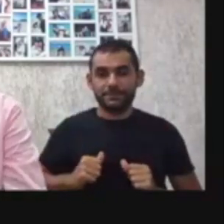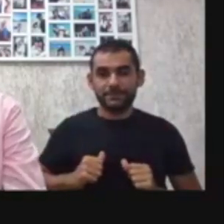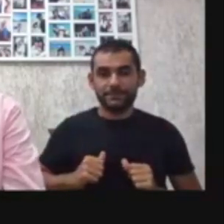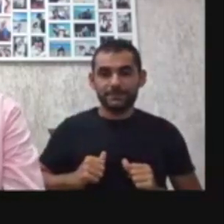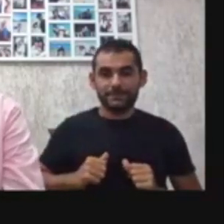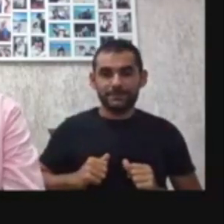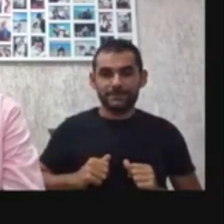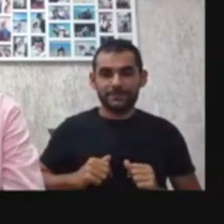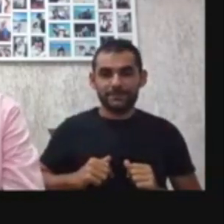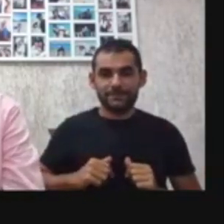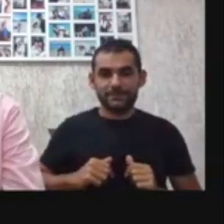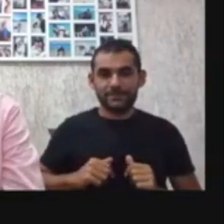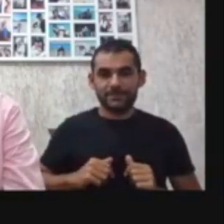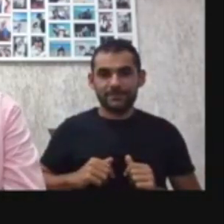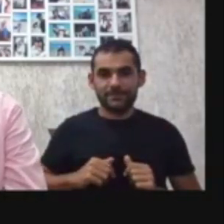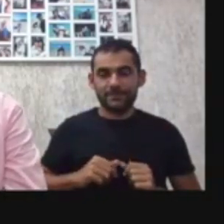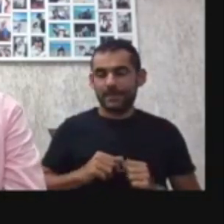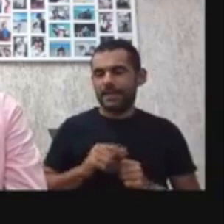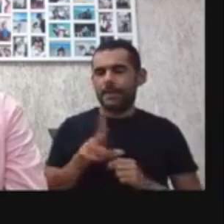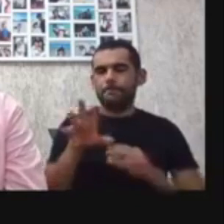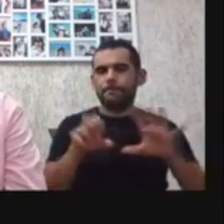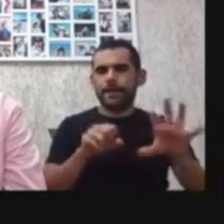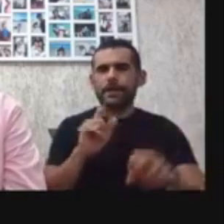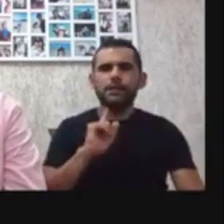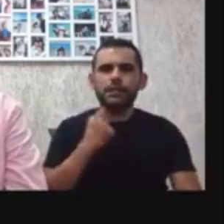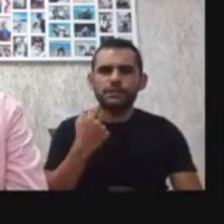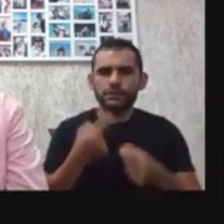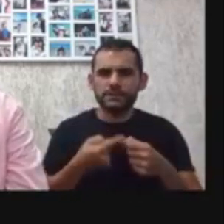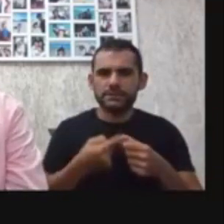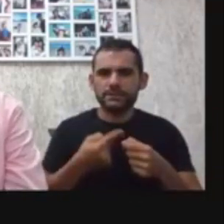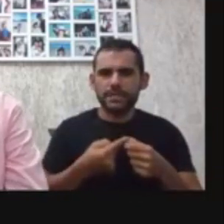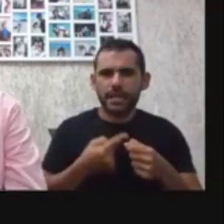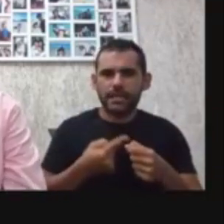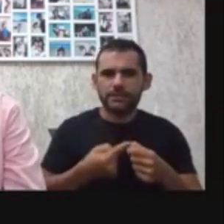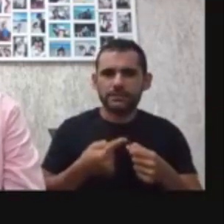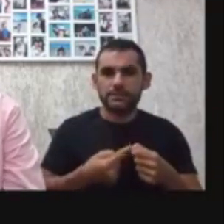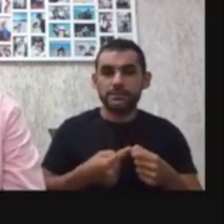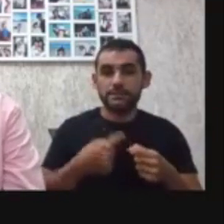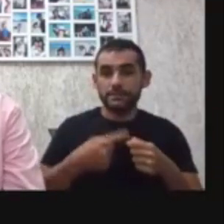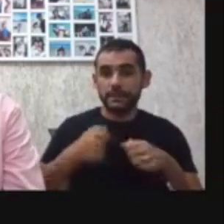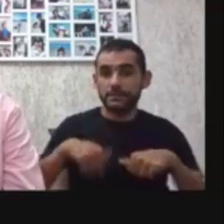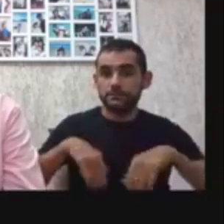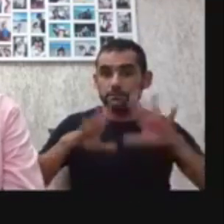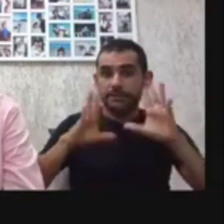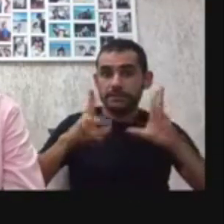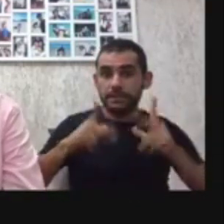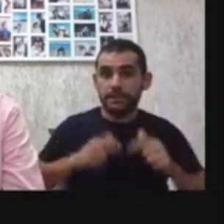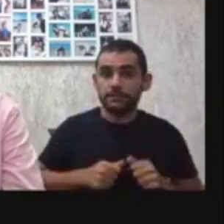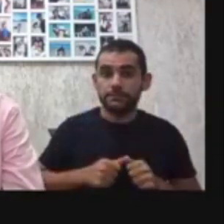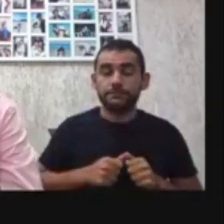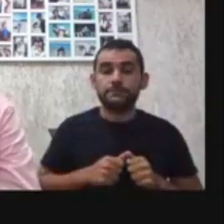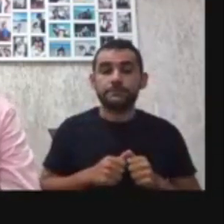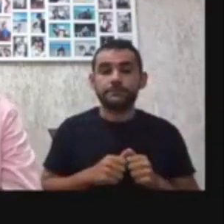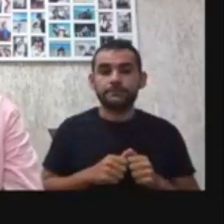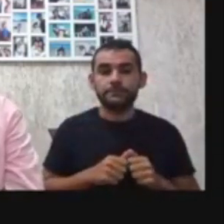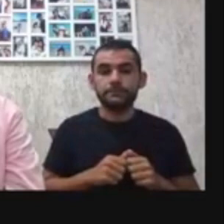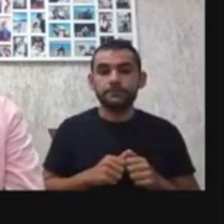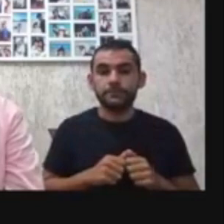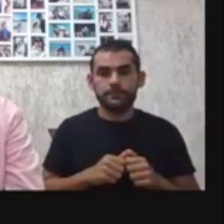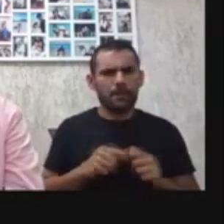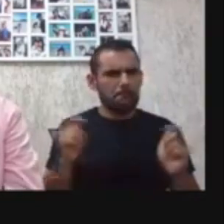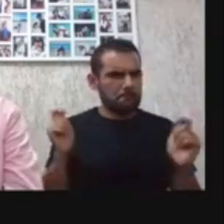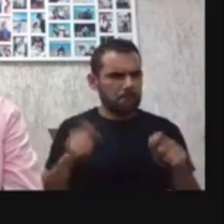de coleta de lixo da cidade, né? Fala, proporcionando assim uma cidade mais limpa. Existe a possibilidade de nós